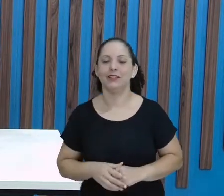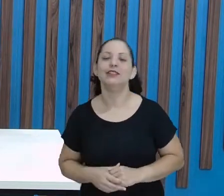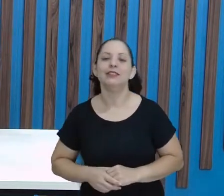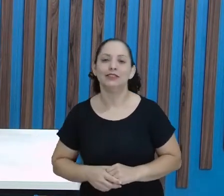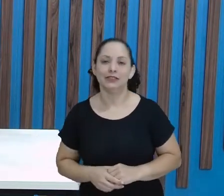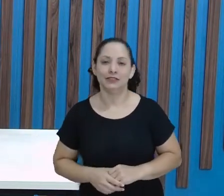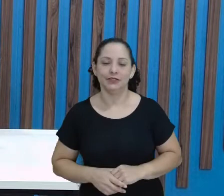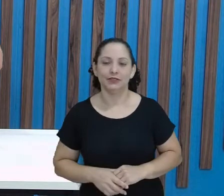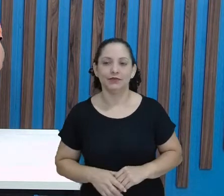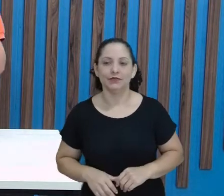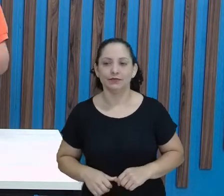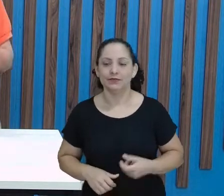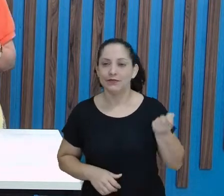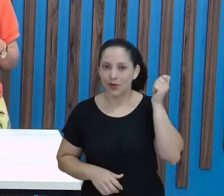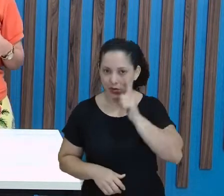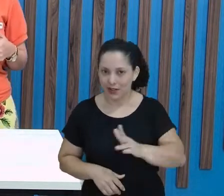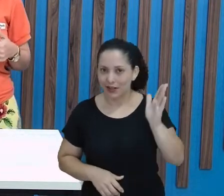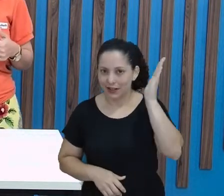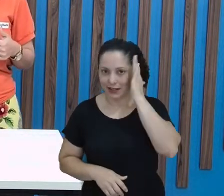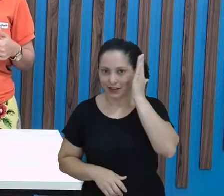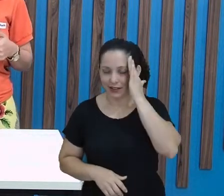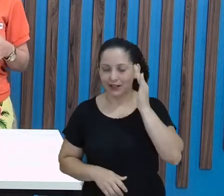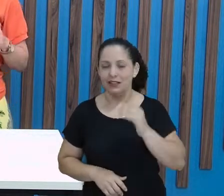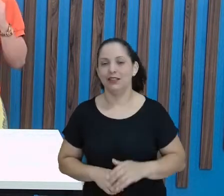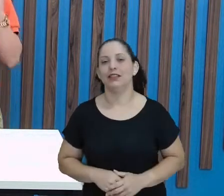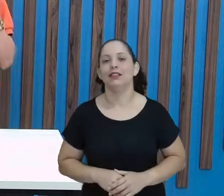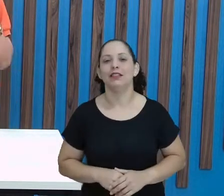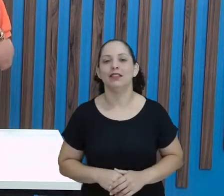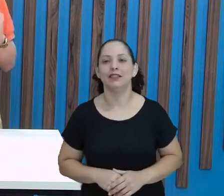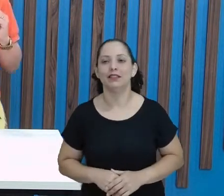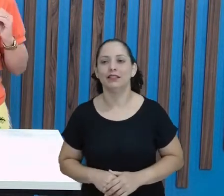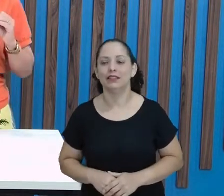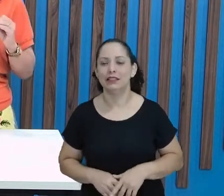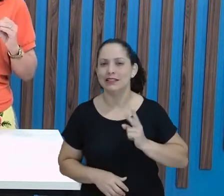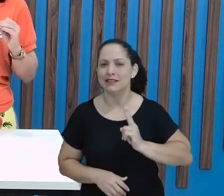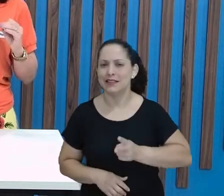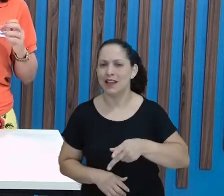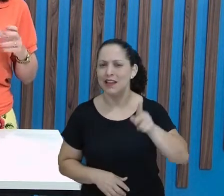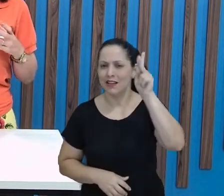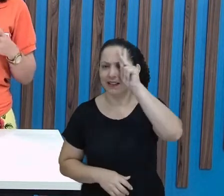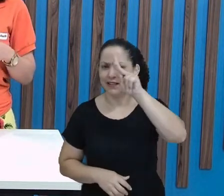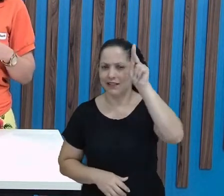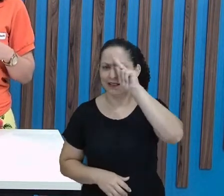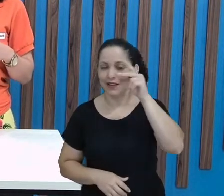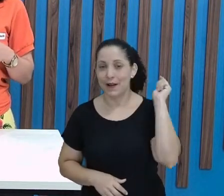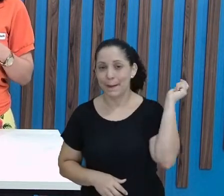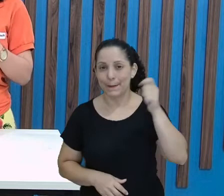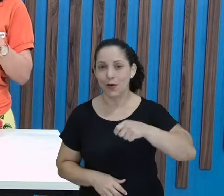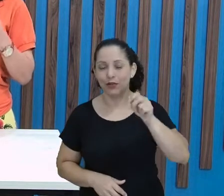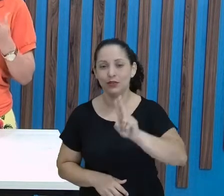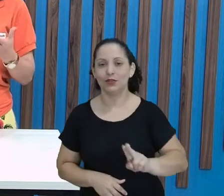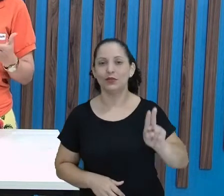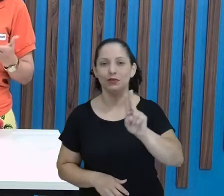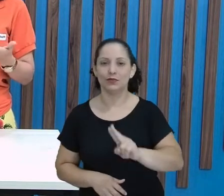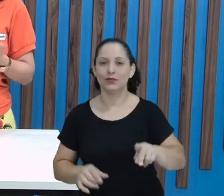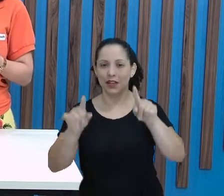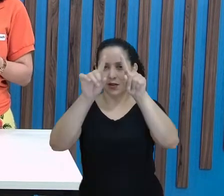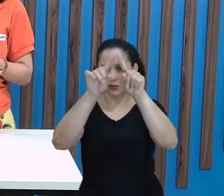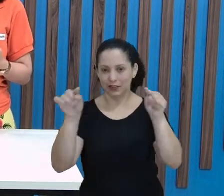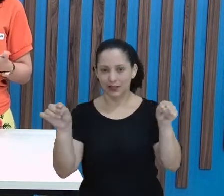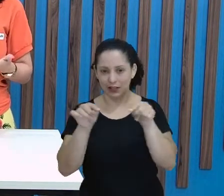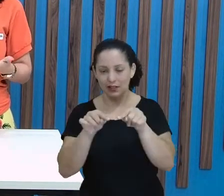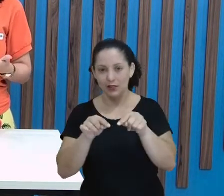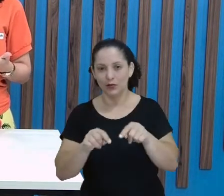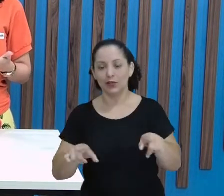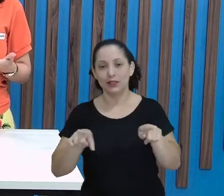área. Conseguiram entender? Então, lembrem, tá? Que a gente pode utilizar aí o triângulo, a